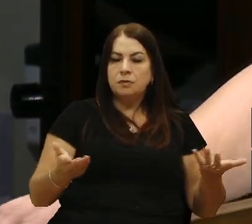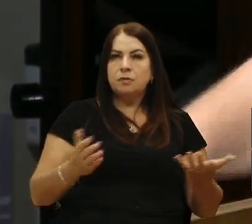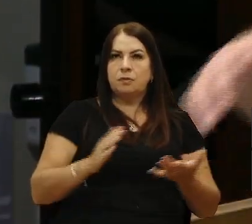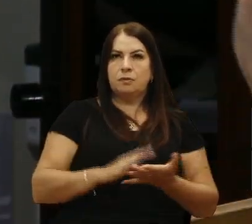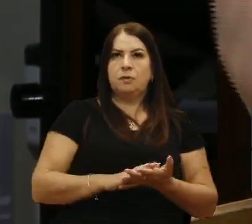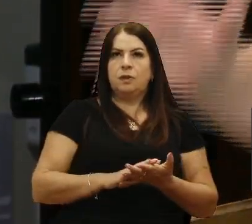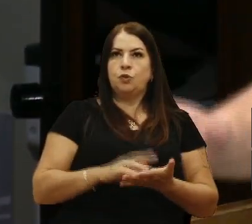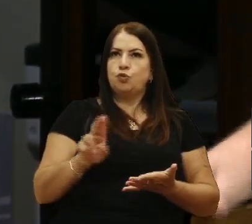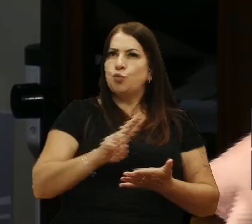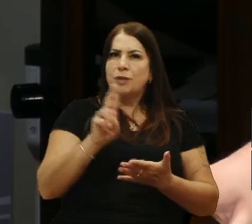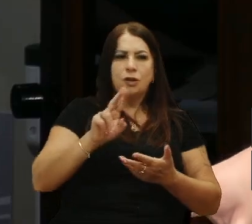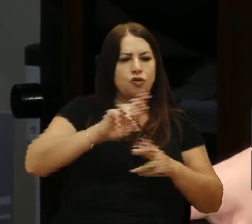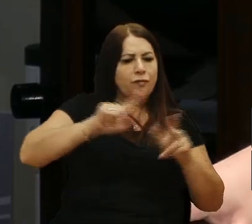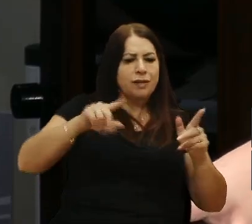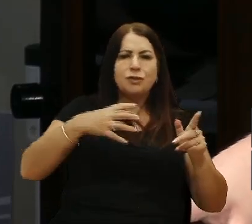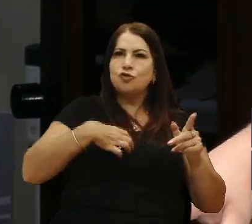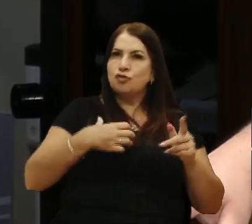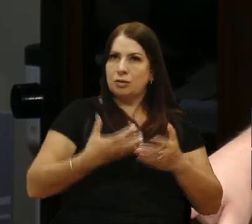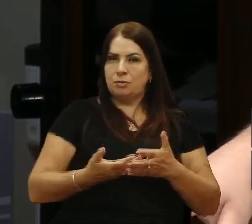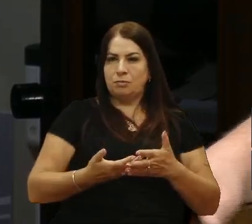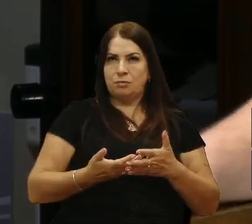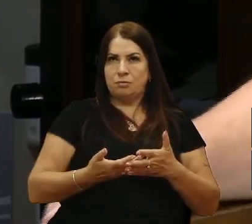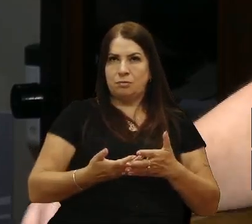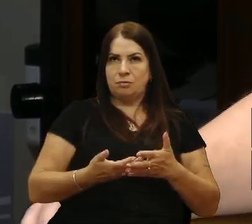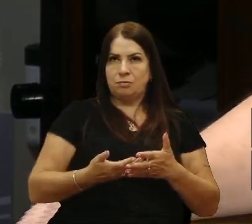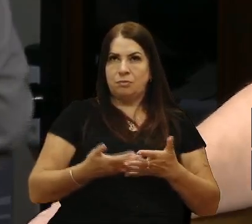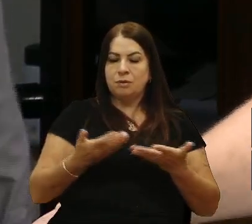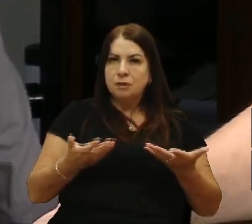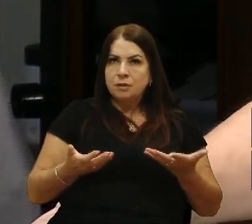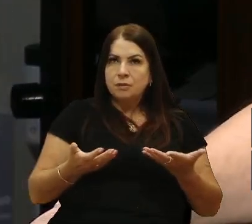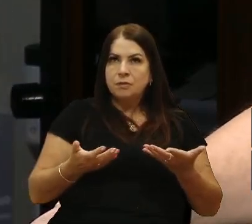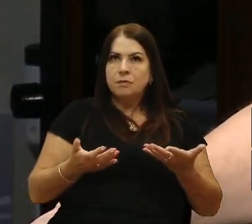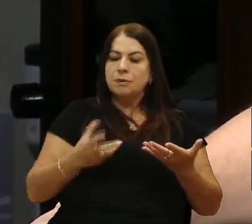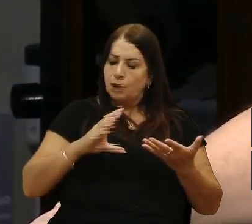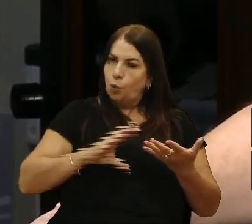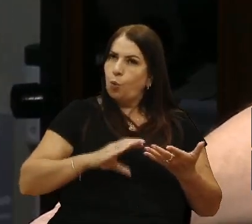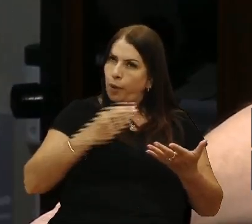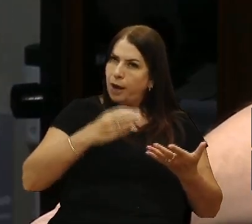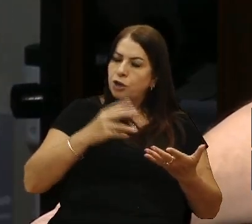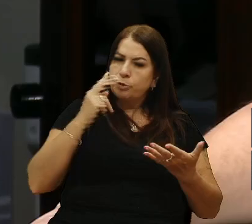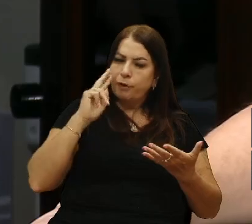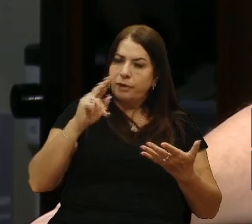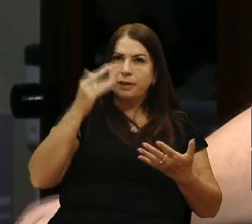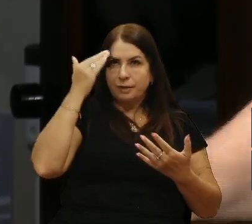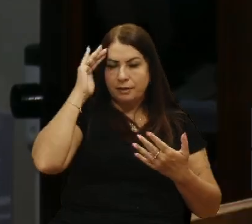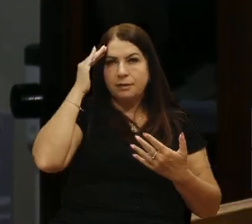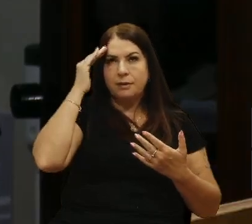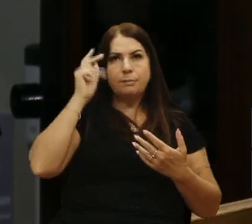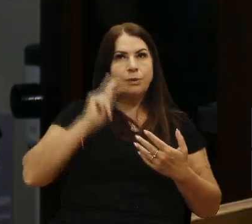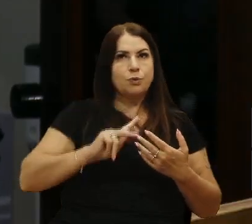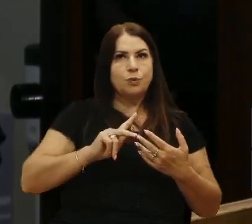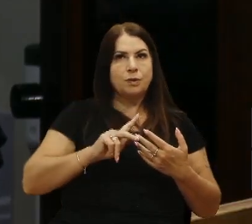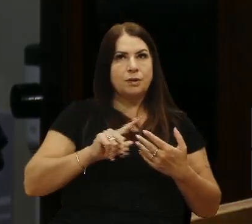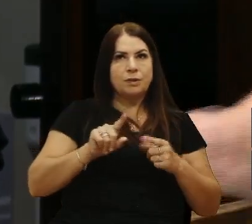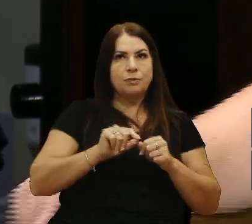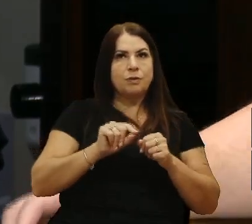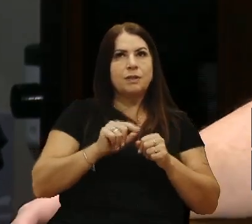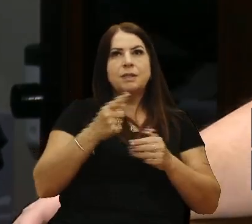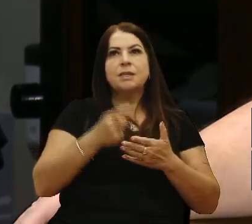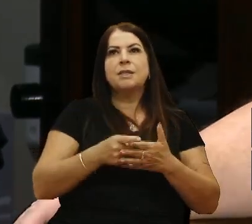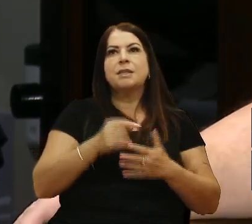de utilizar de diversas formas. Então, a gente tem que ter coragem para encarar e entender que tem pessoas que não são infratores,